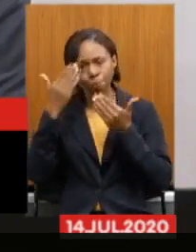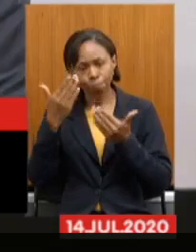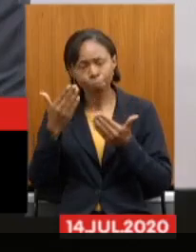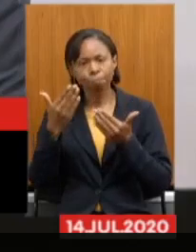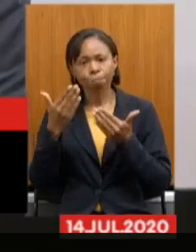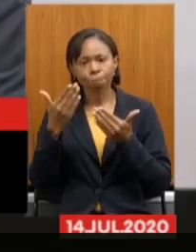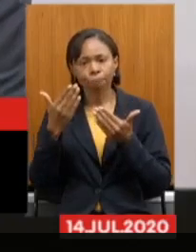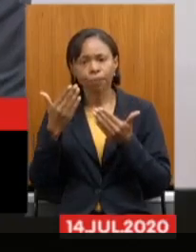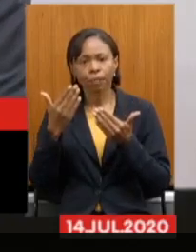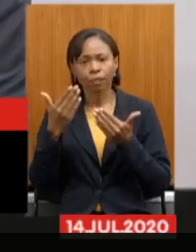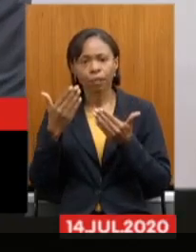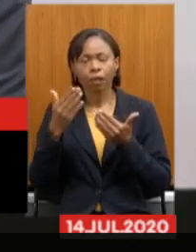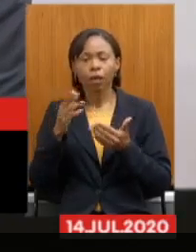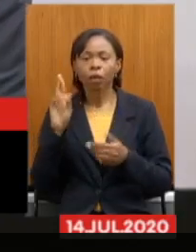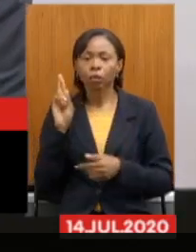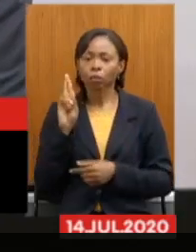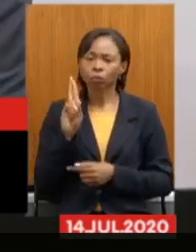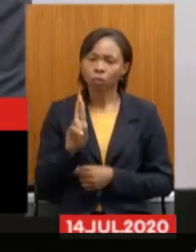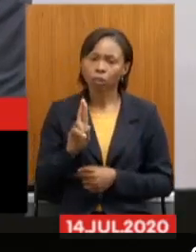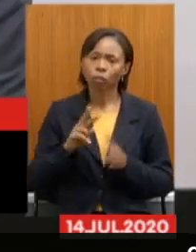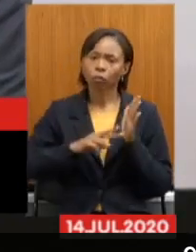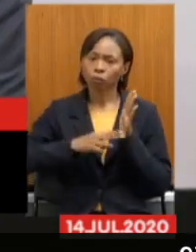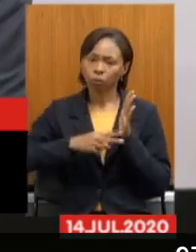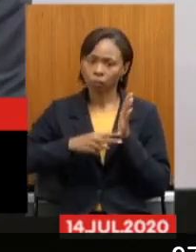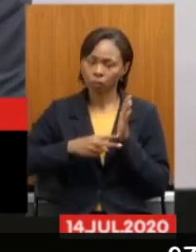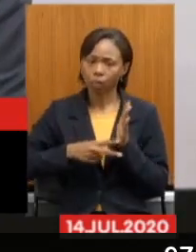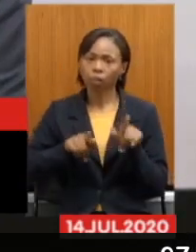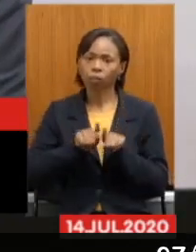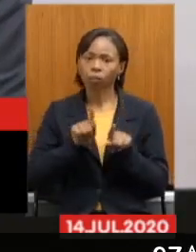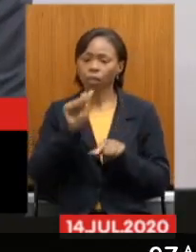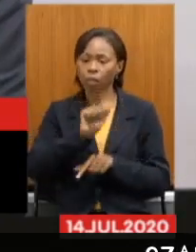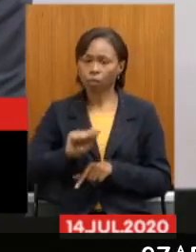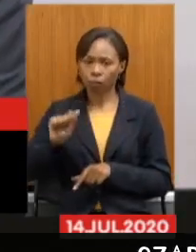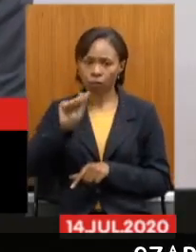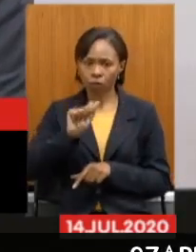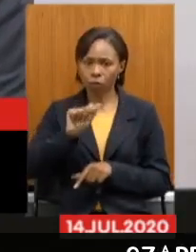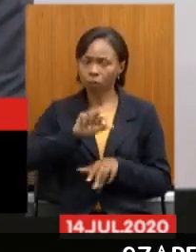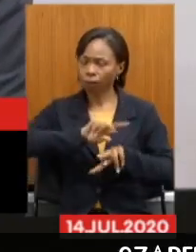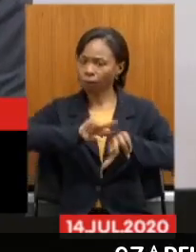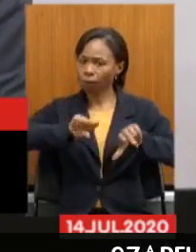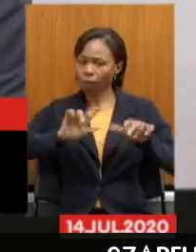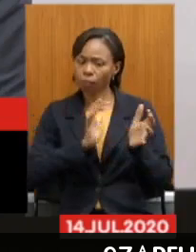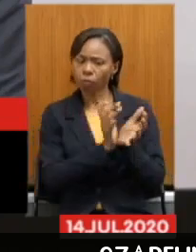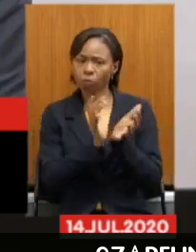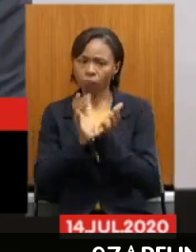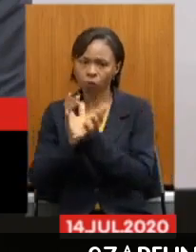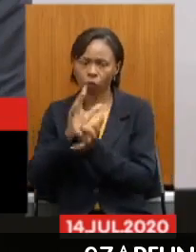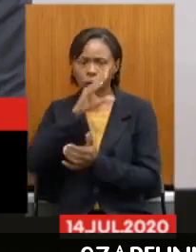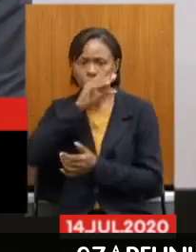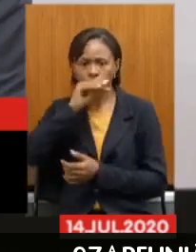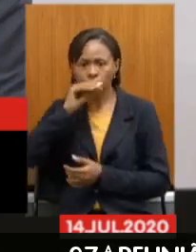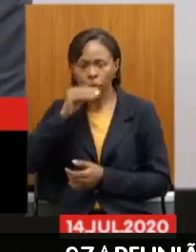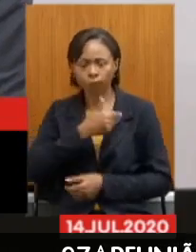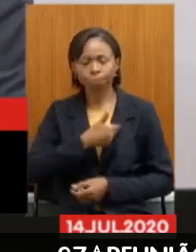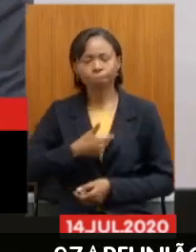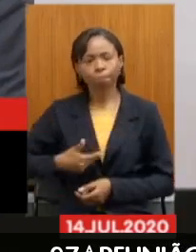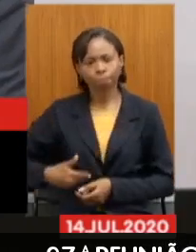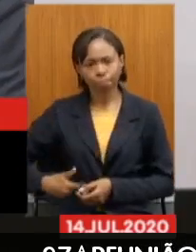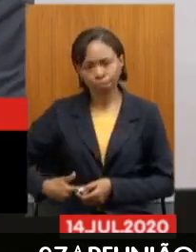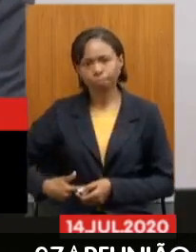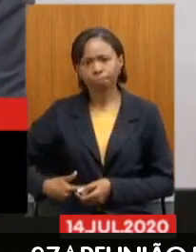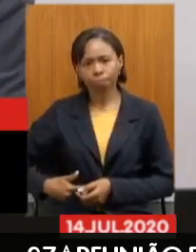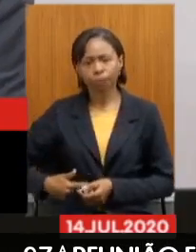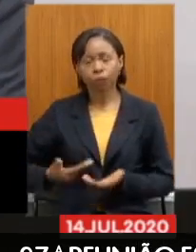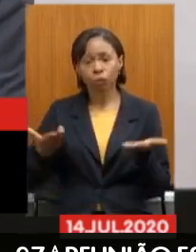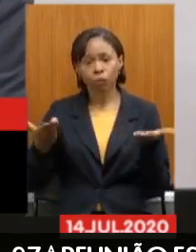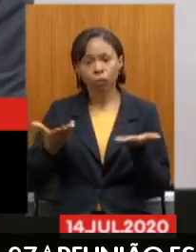agradecimentos aos representantes dos sindicatos e associações das diversas categorias de servidores públicos que